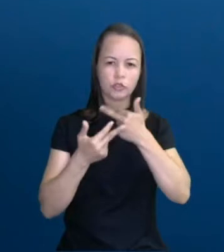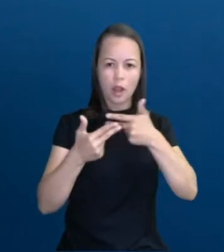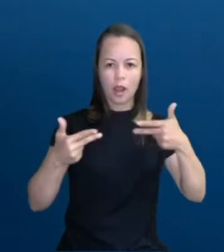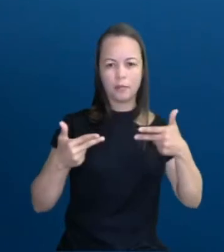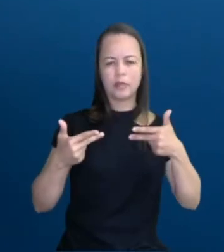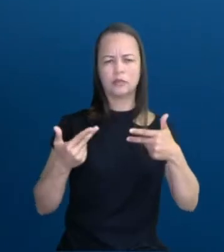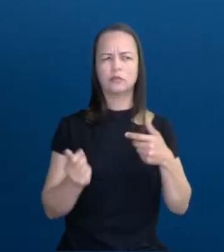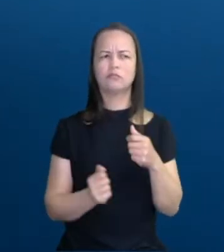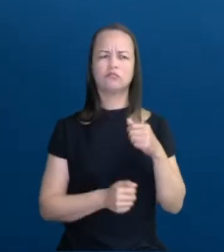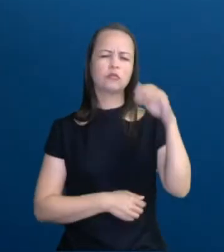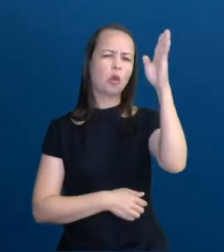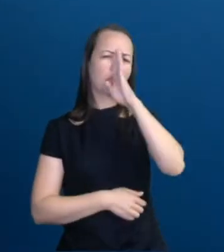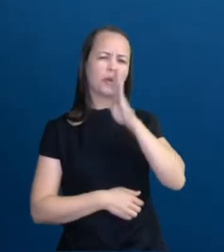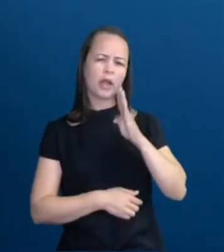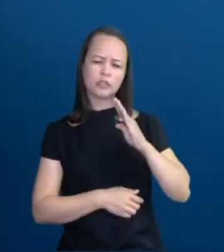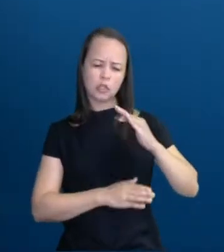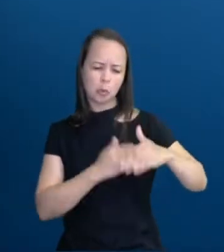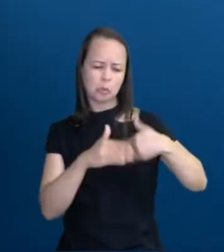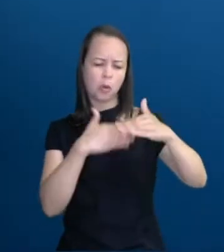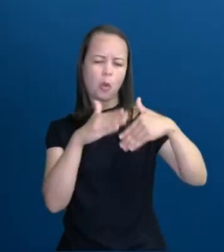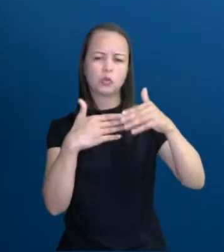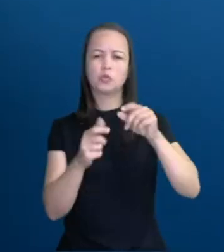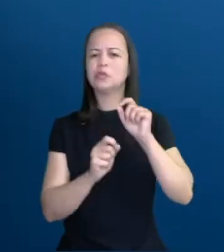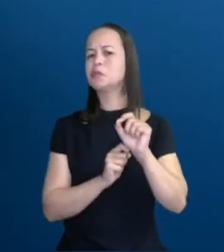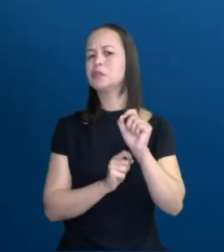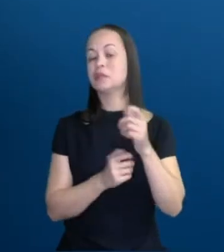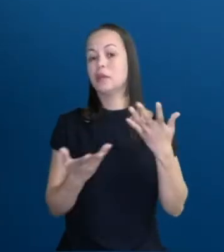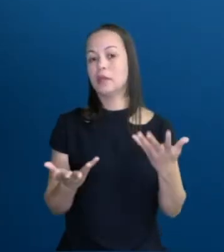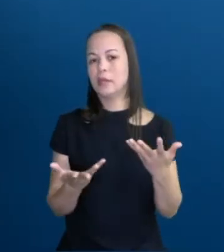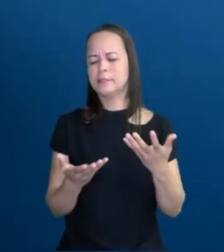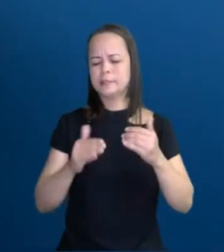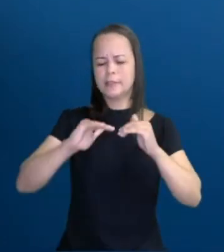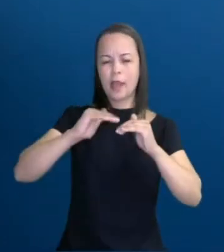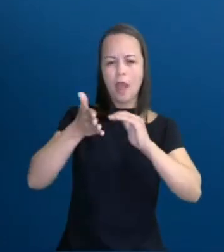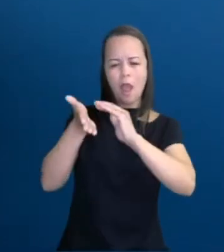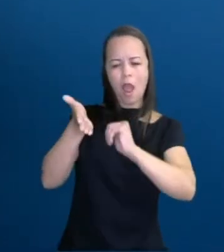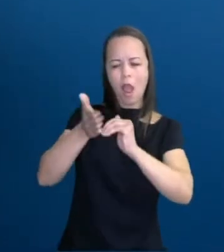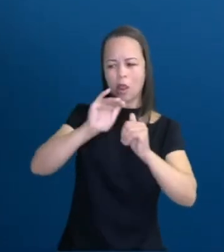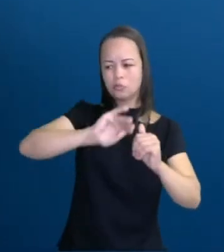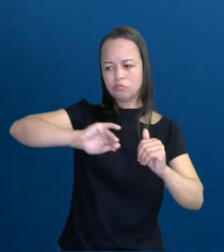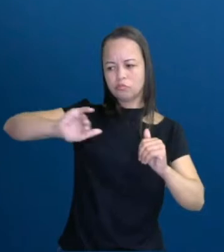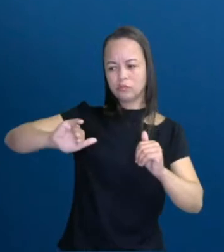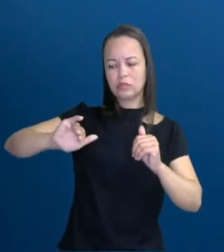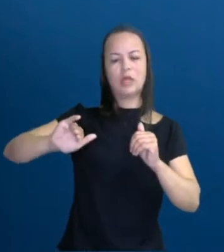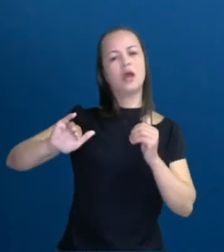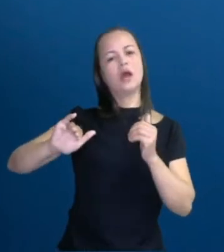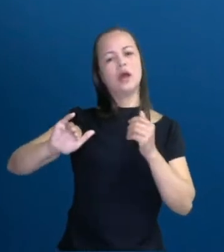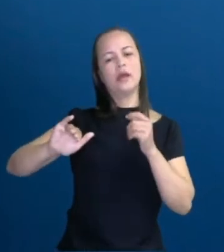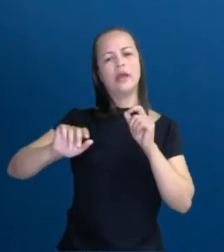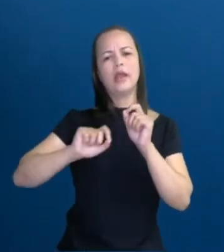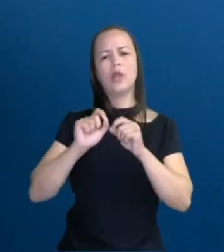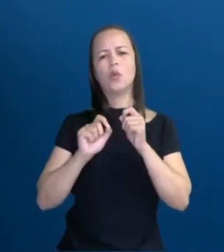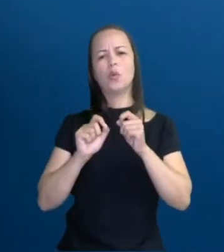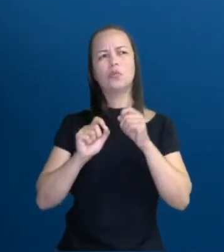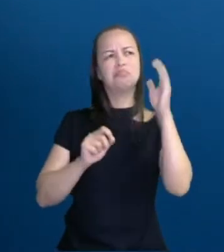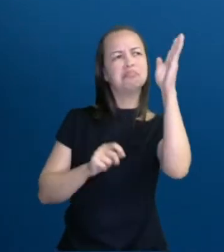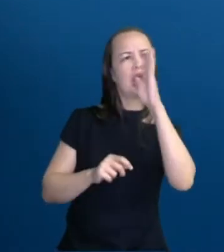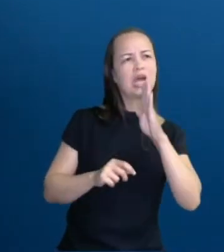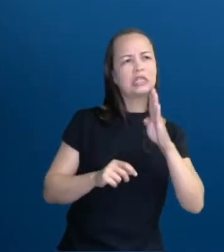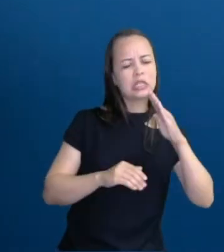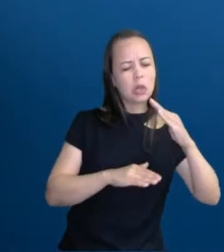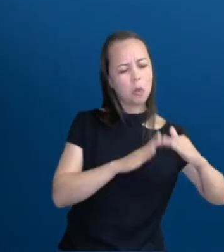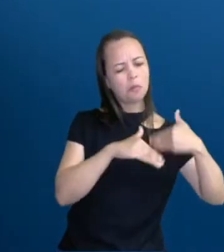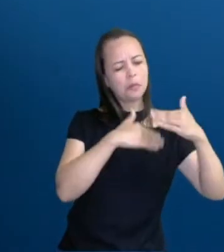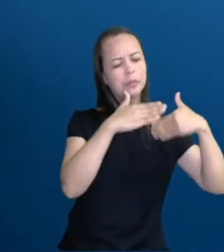Brasil produz. Se a gente tirar essa parte final e ficar somente o Brasil produz, se eu falar